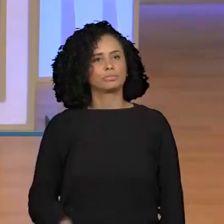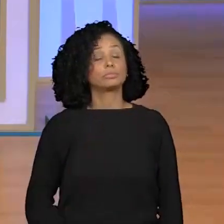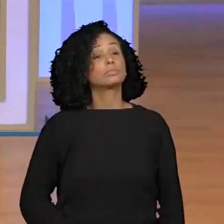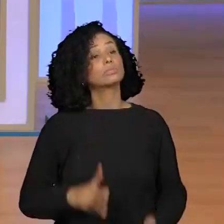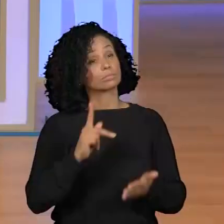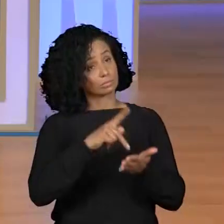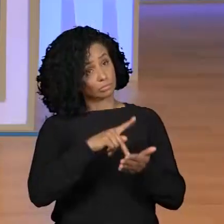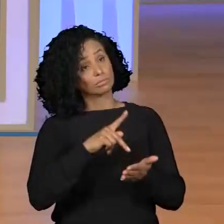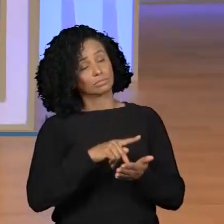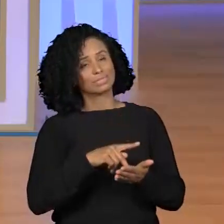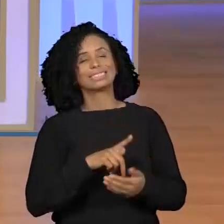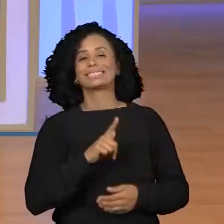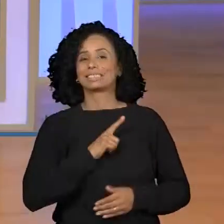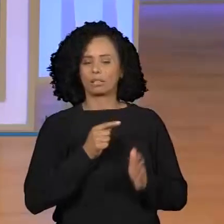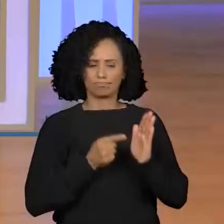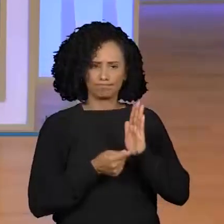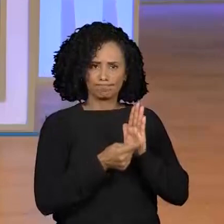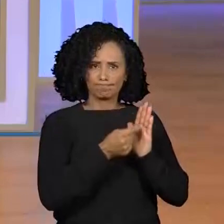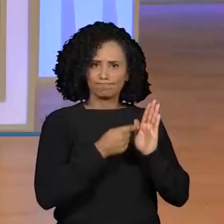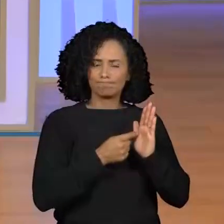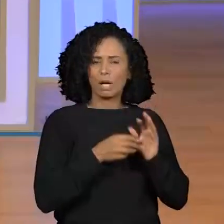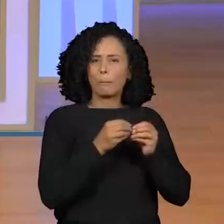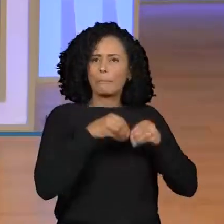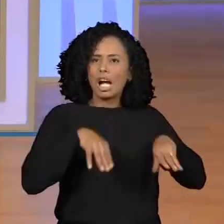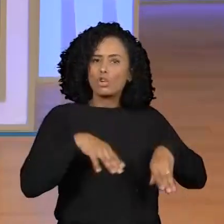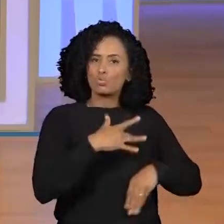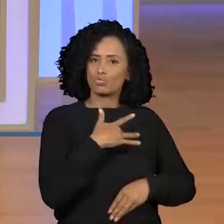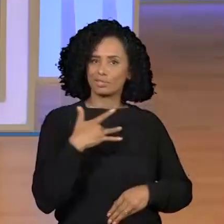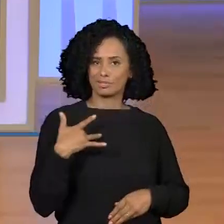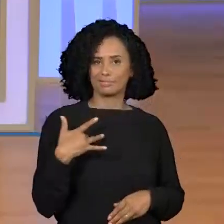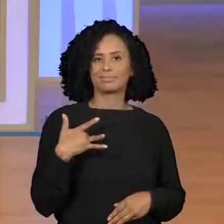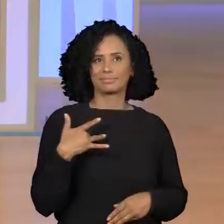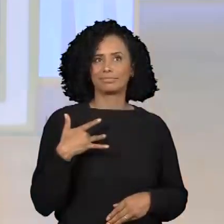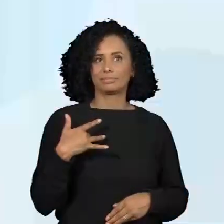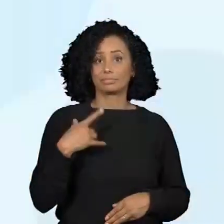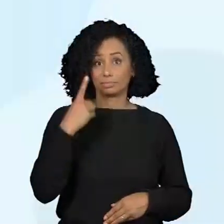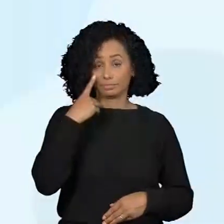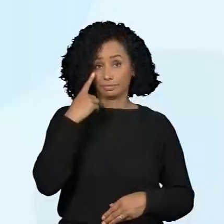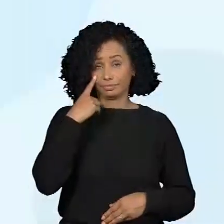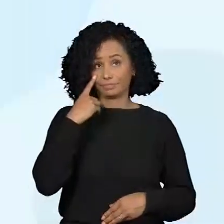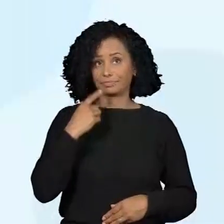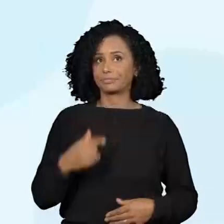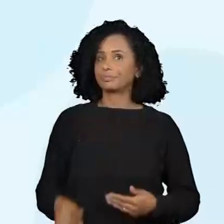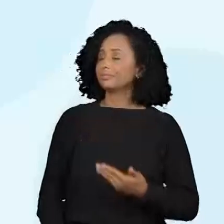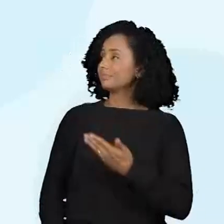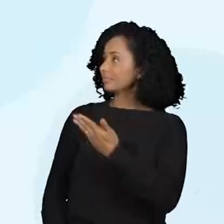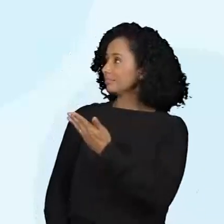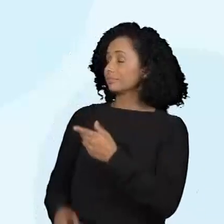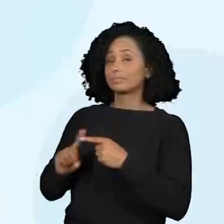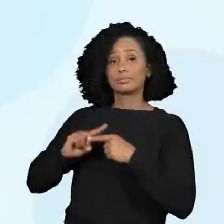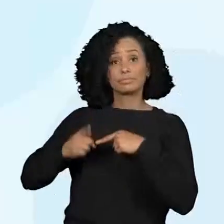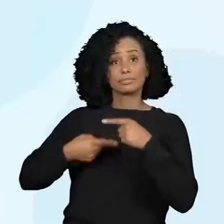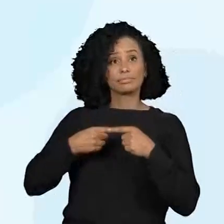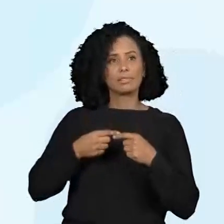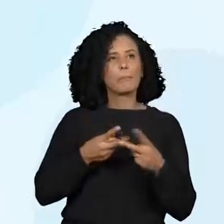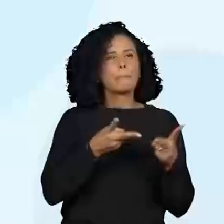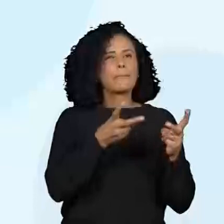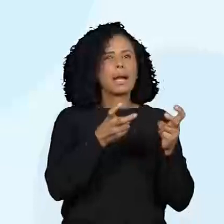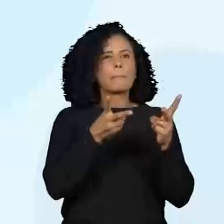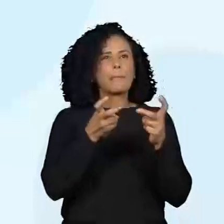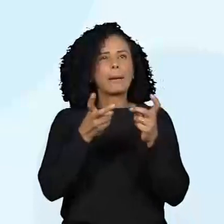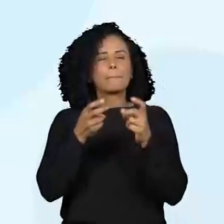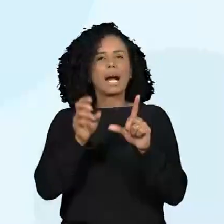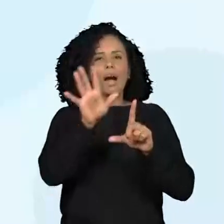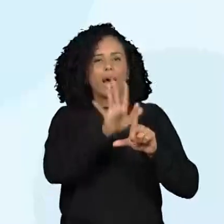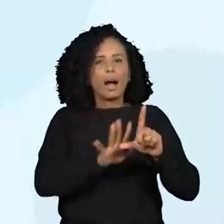micro-organismos que podem fazer mal à nossa saúde. E vocês podem ver aqui no material, ó, depois algumas imagens aí de